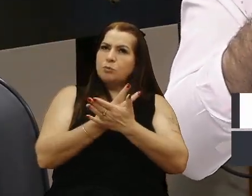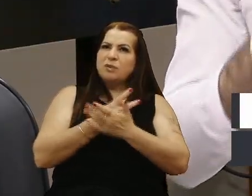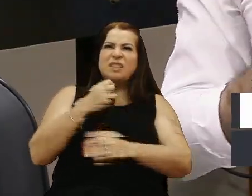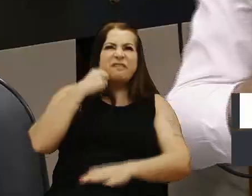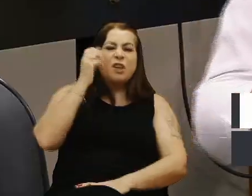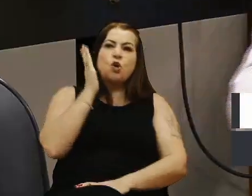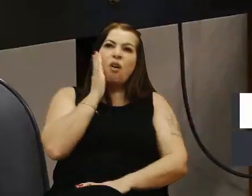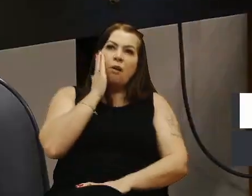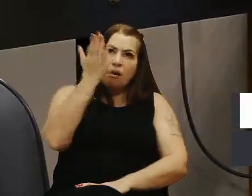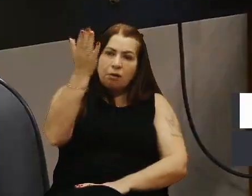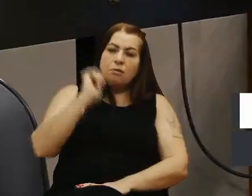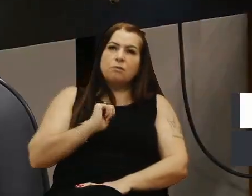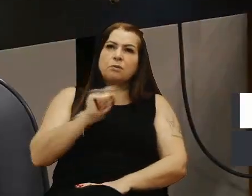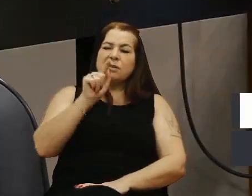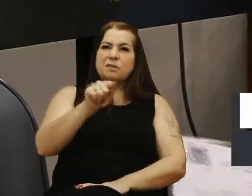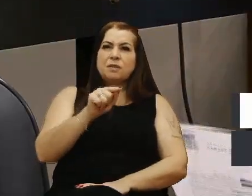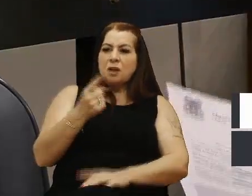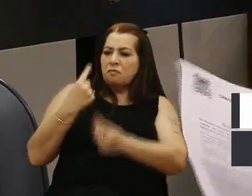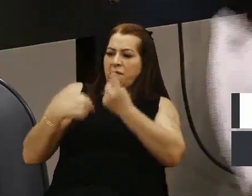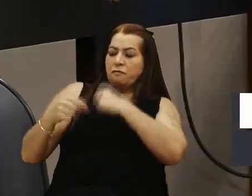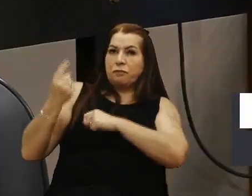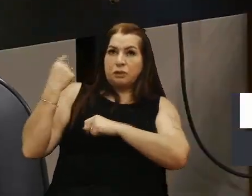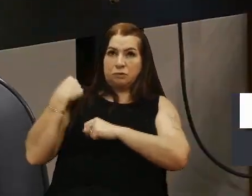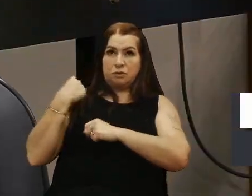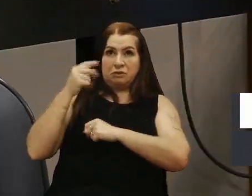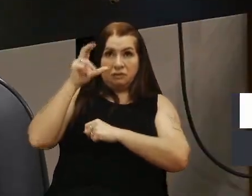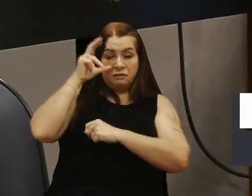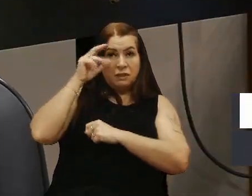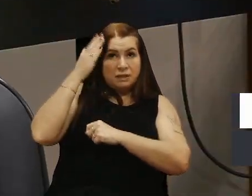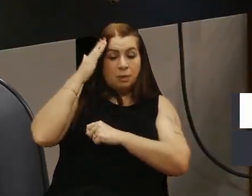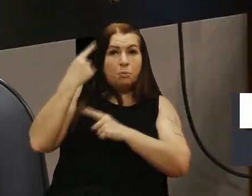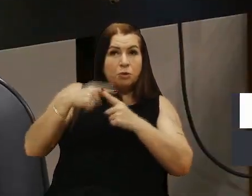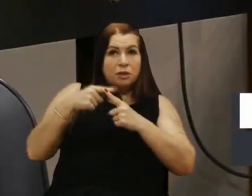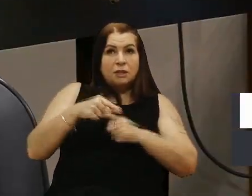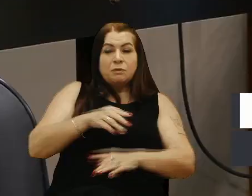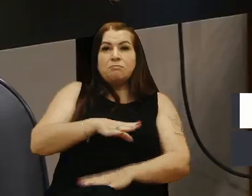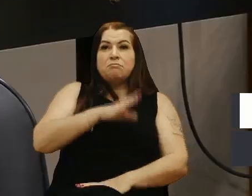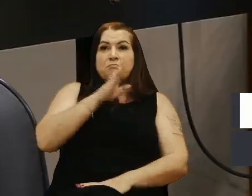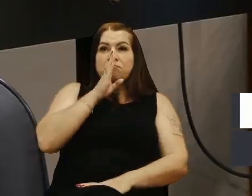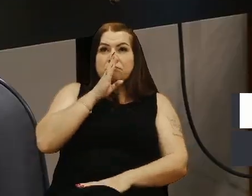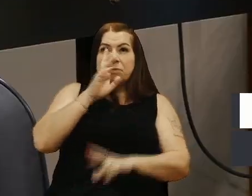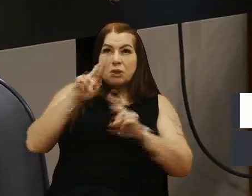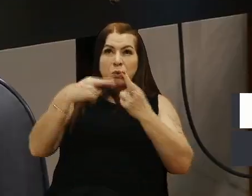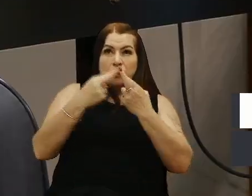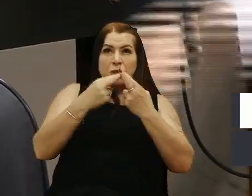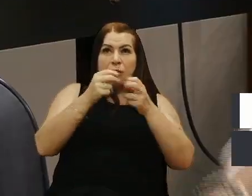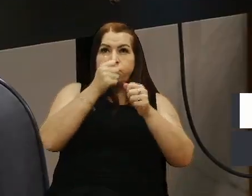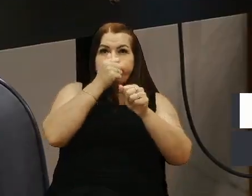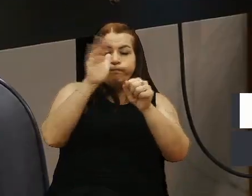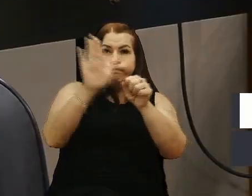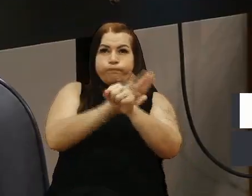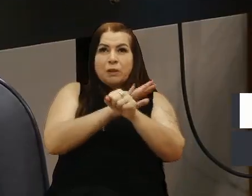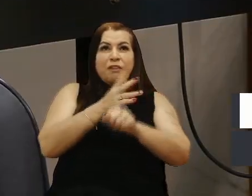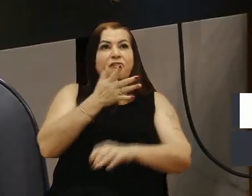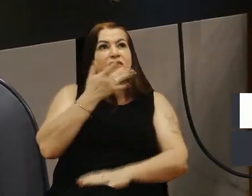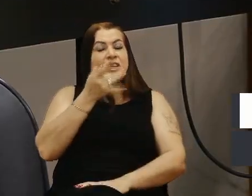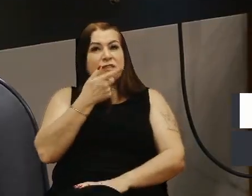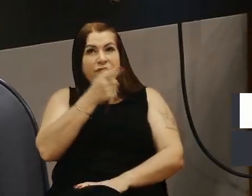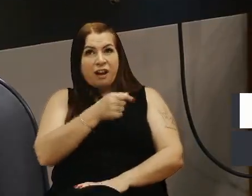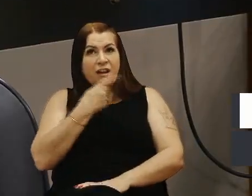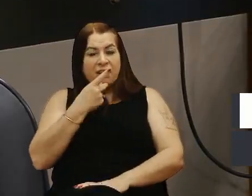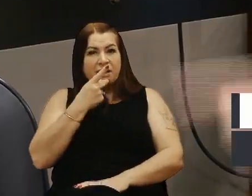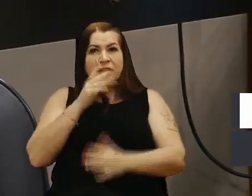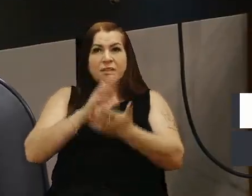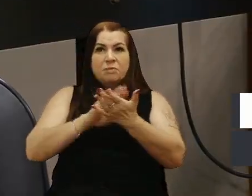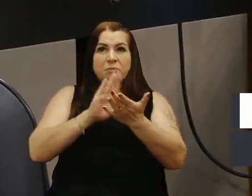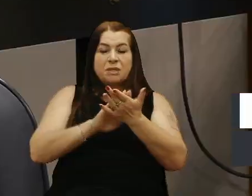vergonha na cara. Isso aqui é um retrocesso, Sandra. Sabe por quê? Eu fiquei quieto à audiência pública, o plenário estava lotado, era fácil falar aqui, ser aplaudido